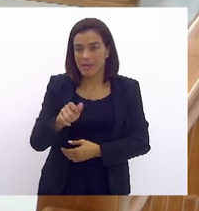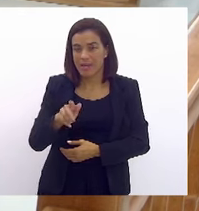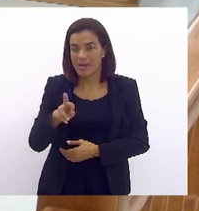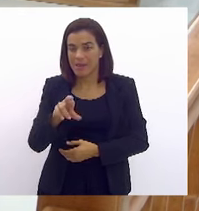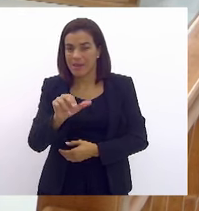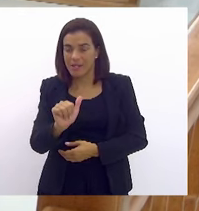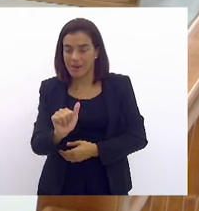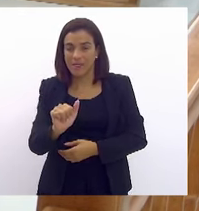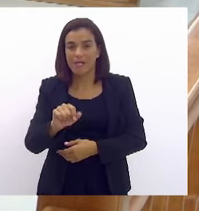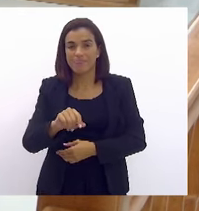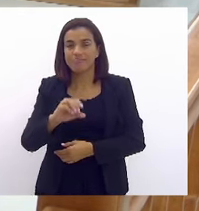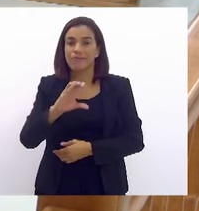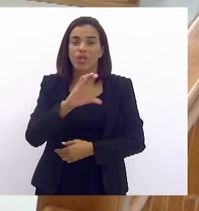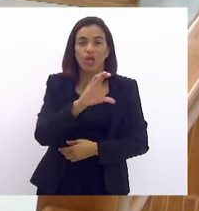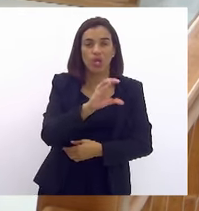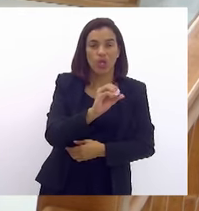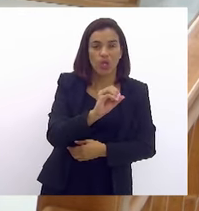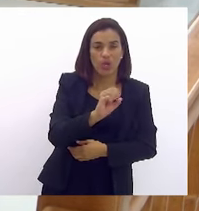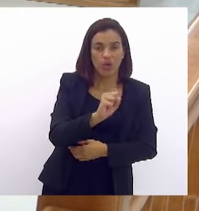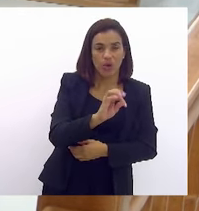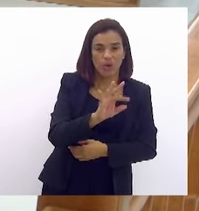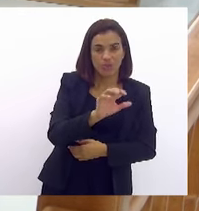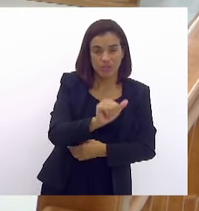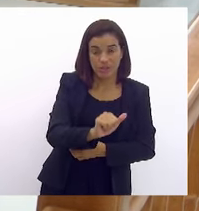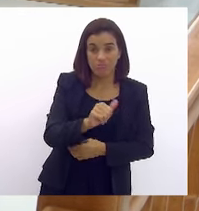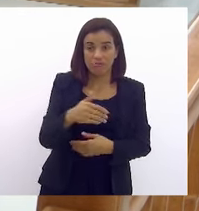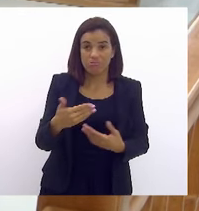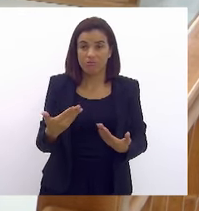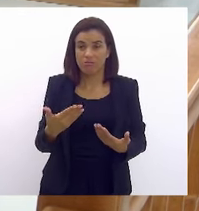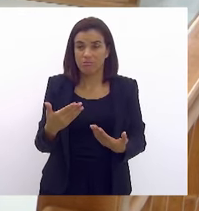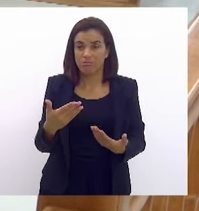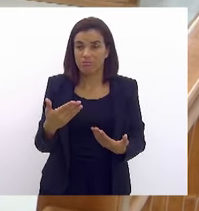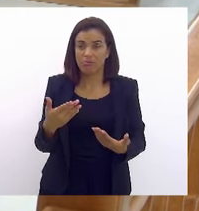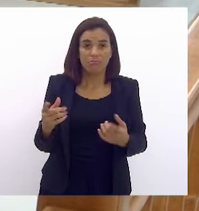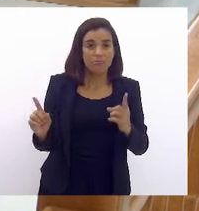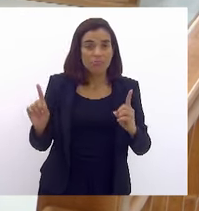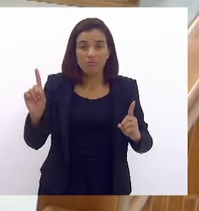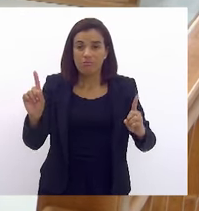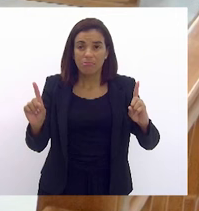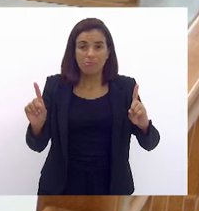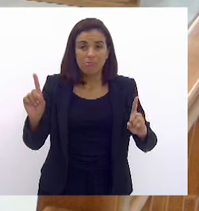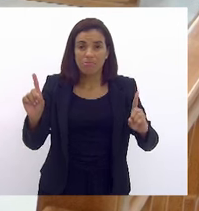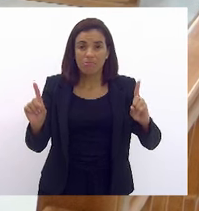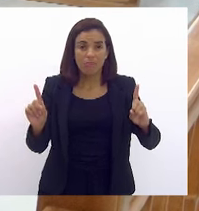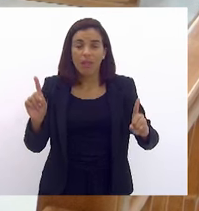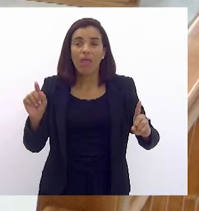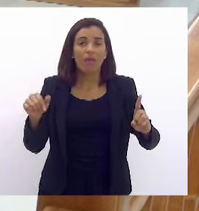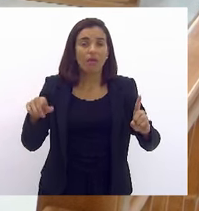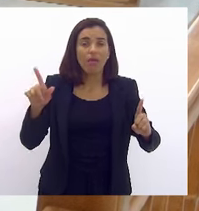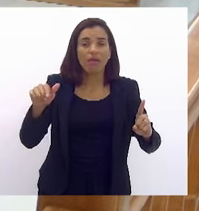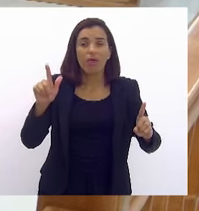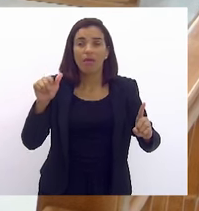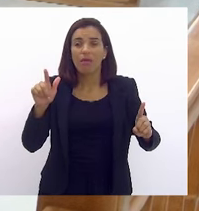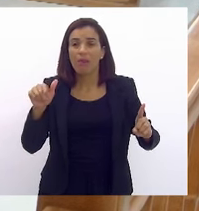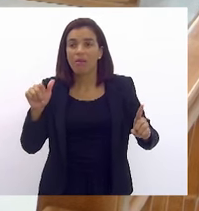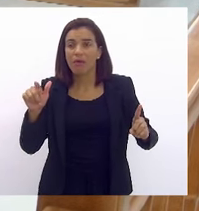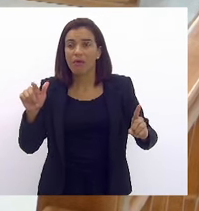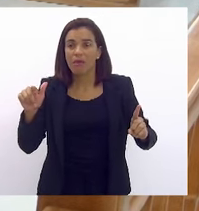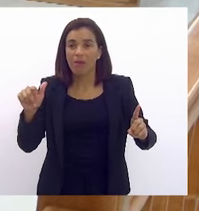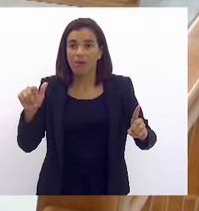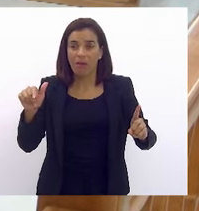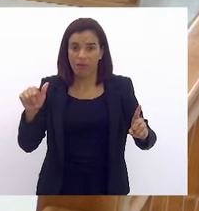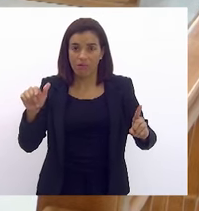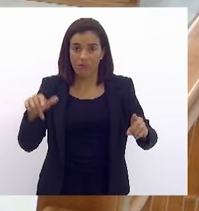Eu não sei se... Foi feito, não foi, Xande? Lá em Ponta Negra, o INEA desassoreou lá, não